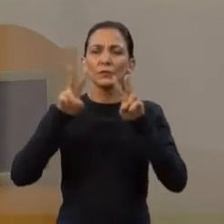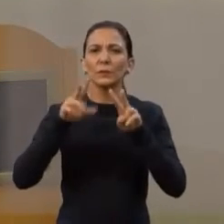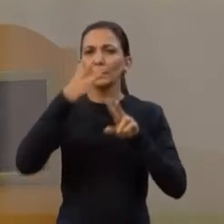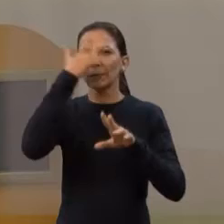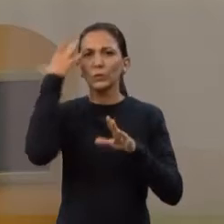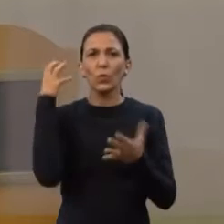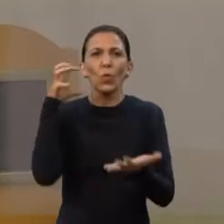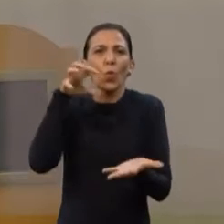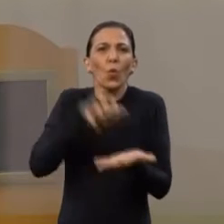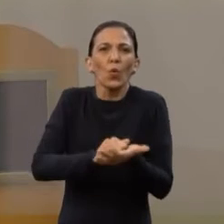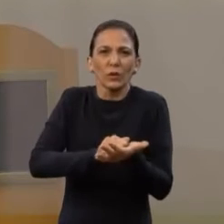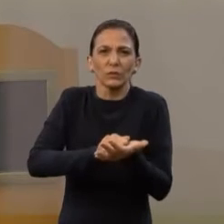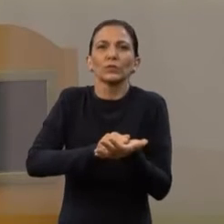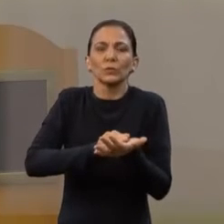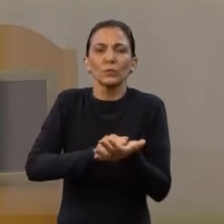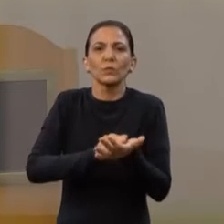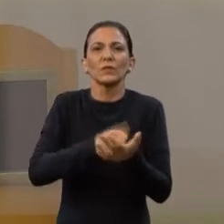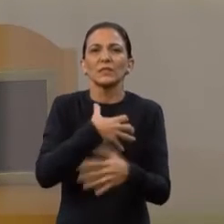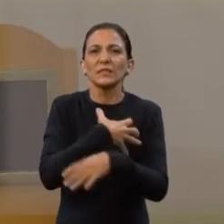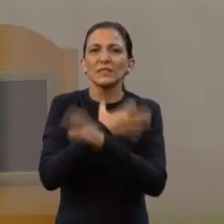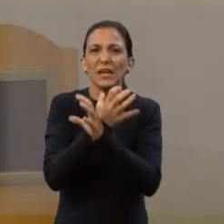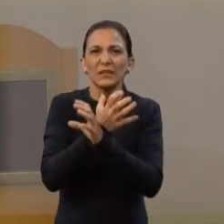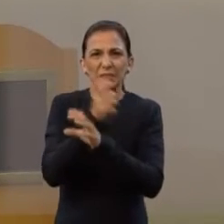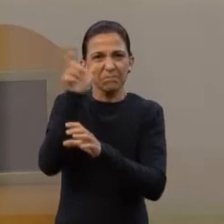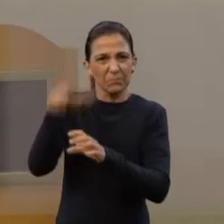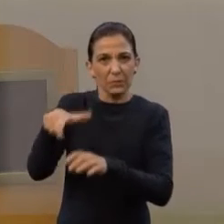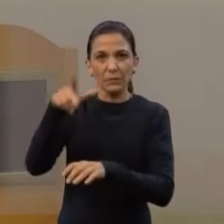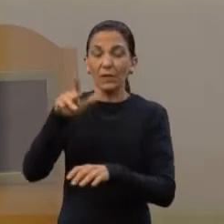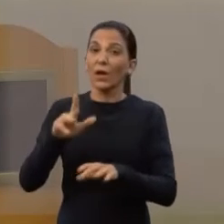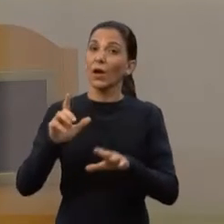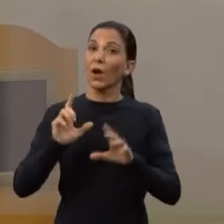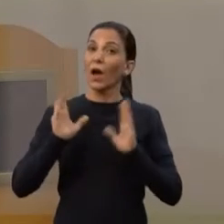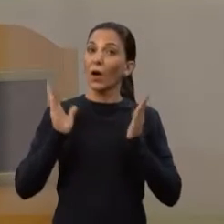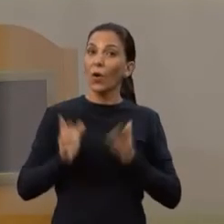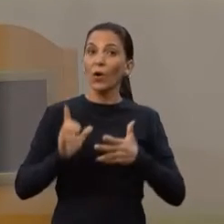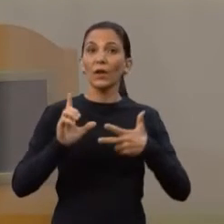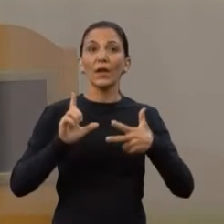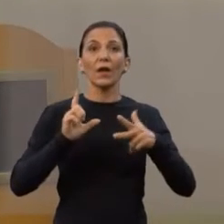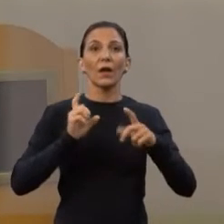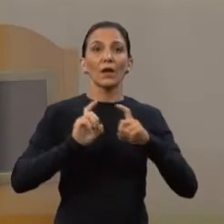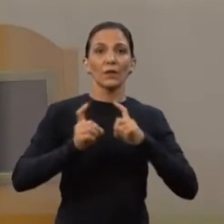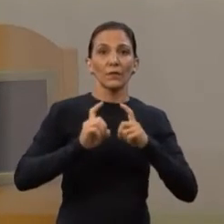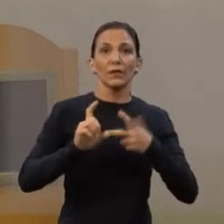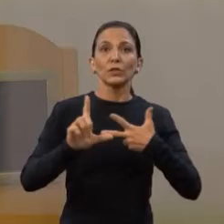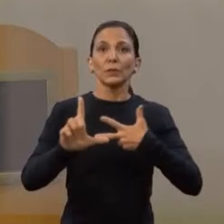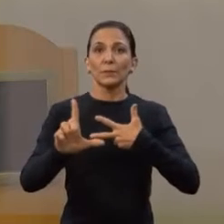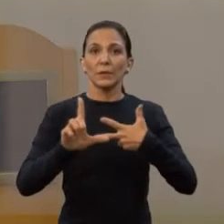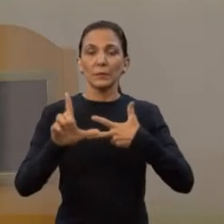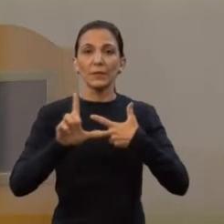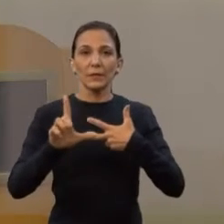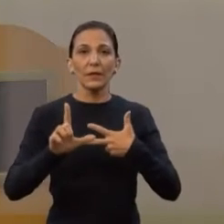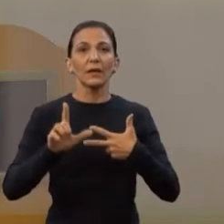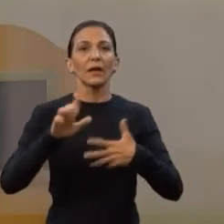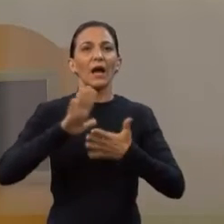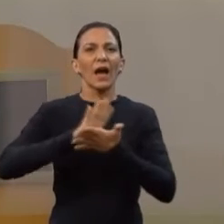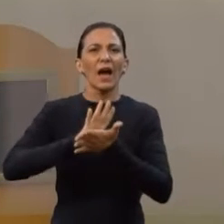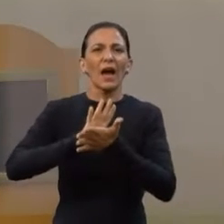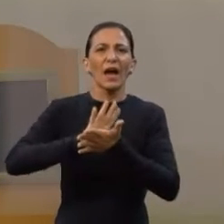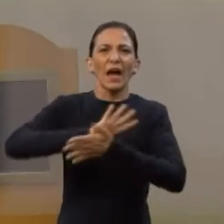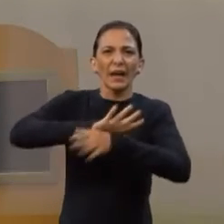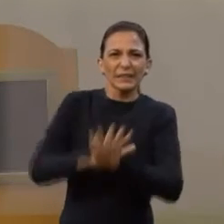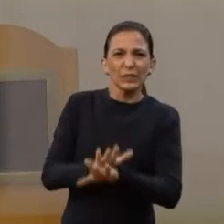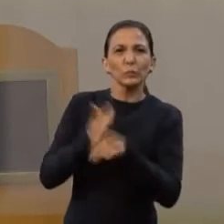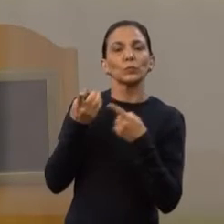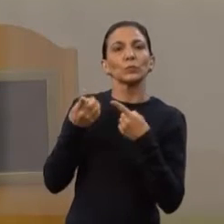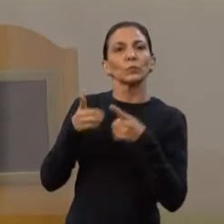colonizadores escravocratas e agora a frente parlamentar anti-racista aqui da câmera junto aos vereadores de lã